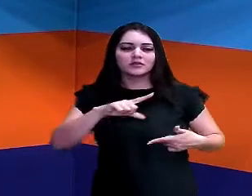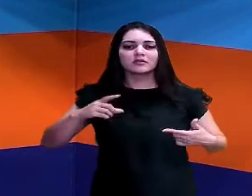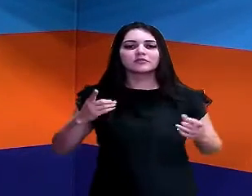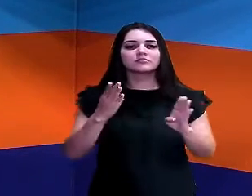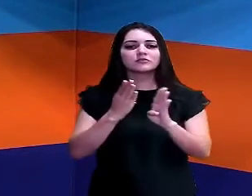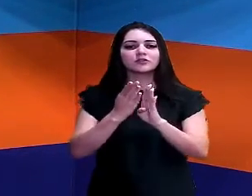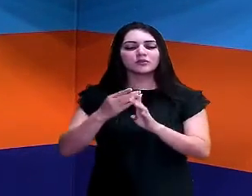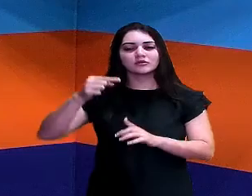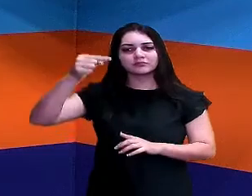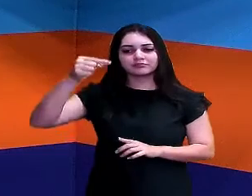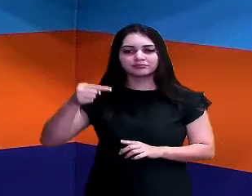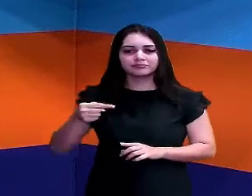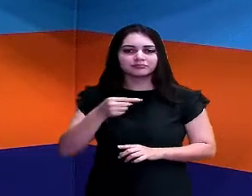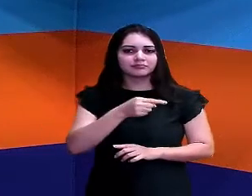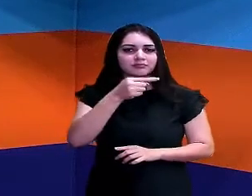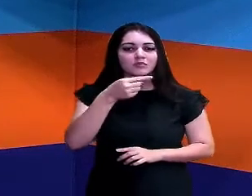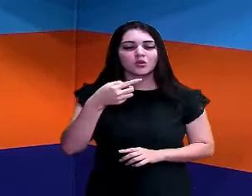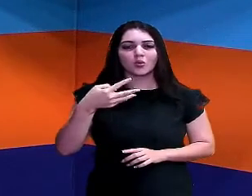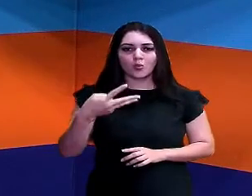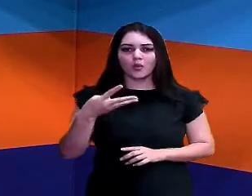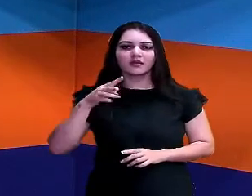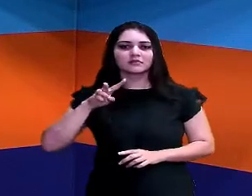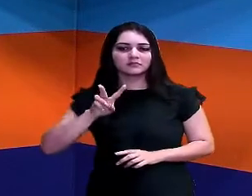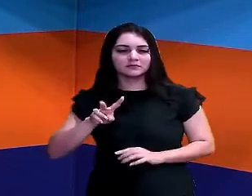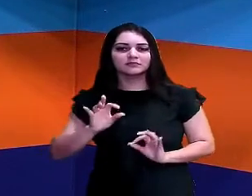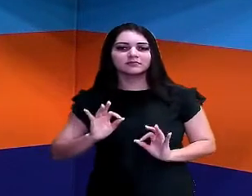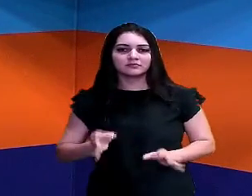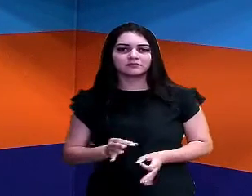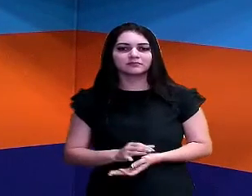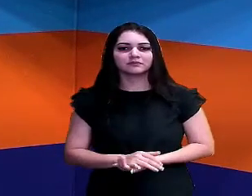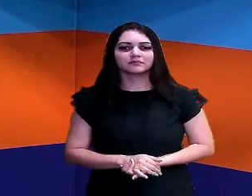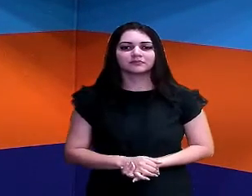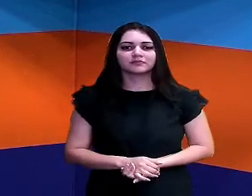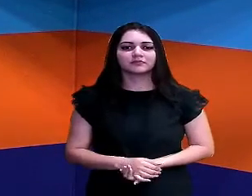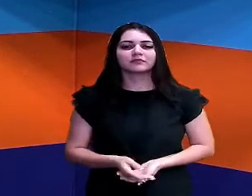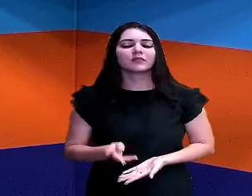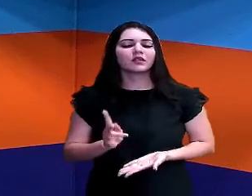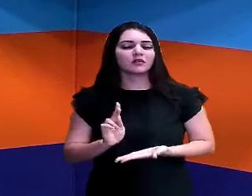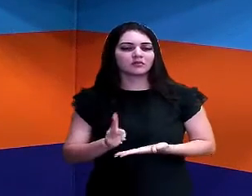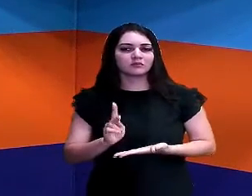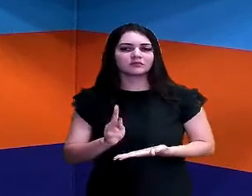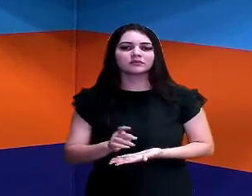também 4 vértices, tá certo? Vamos continuar.